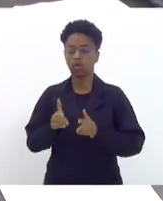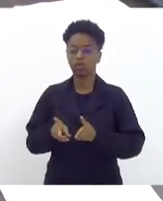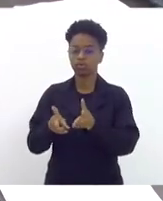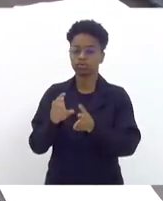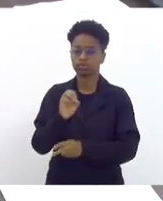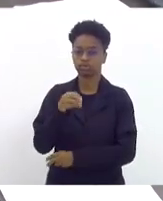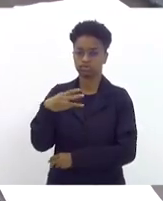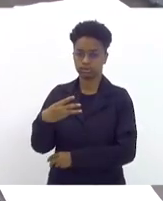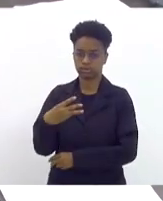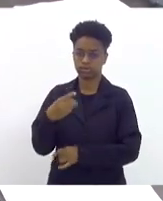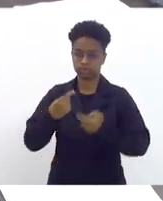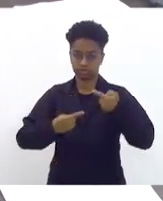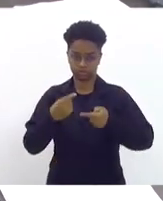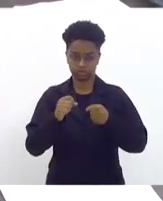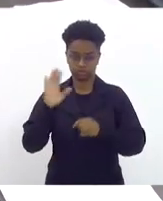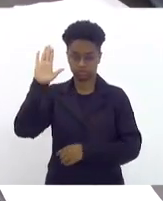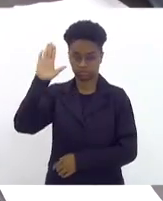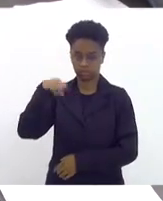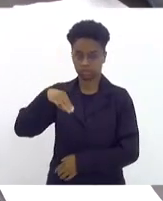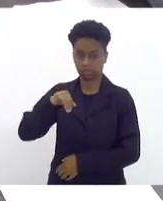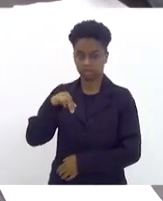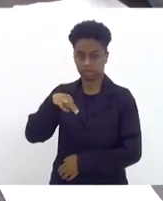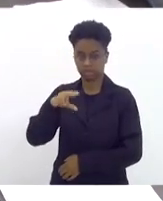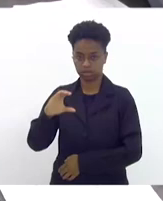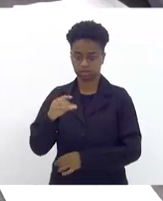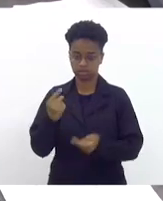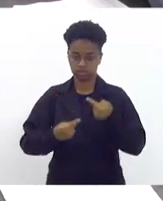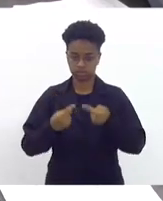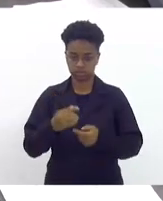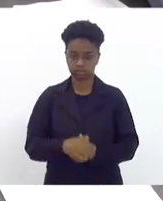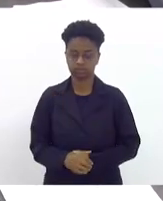em discussão a discutir o deputado